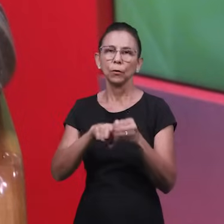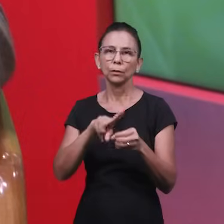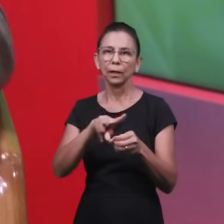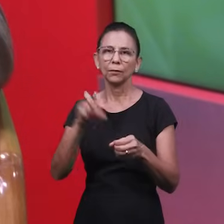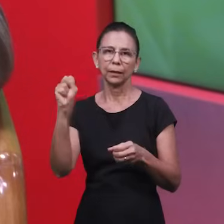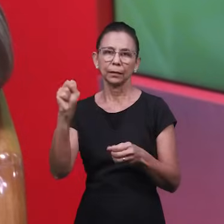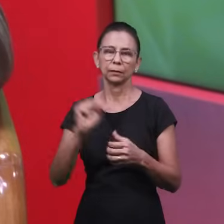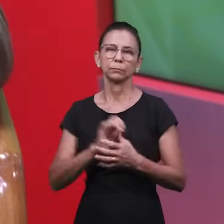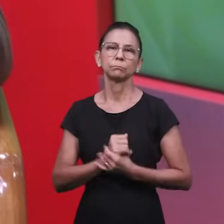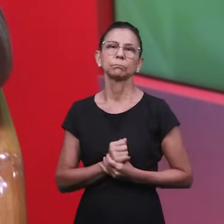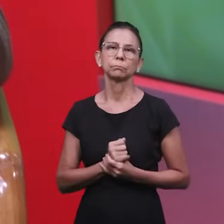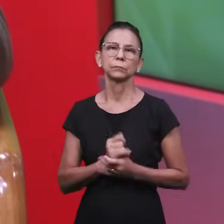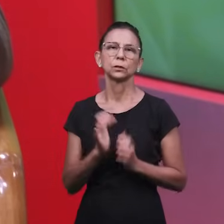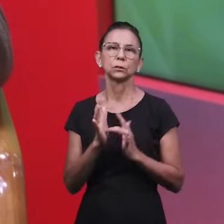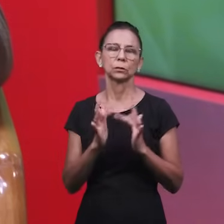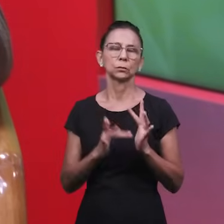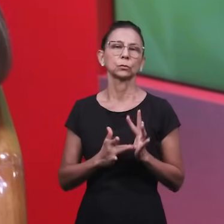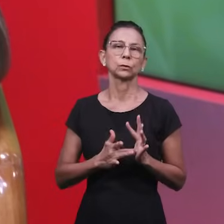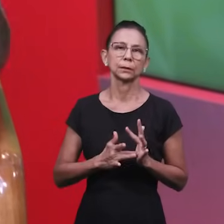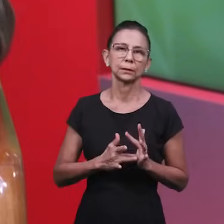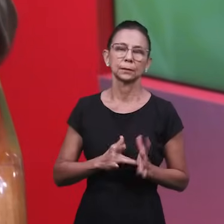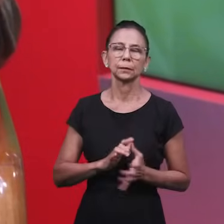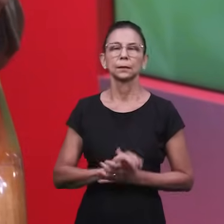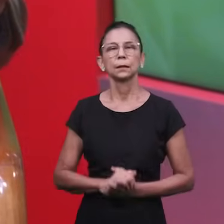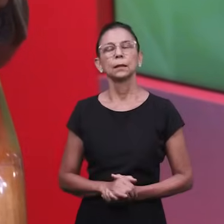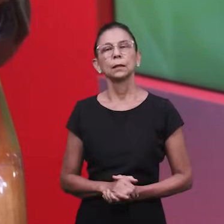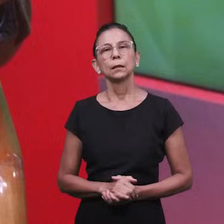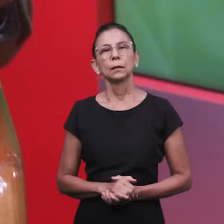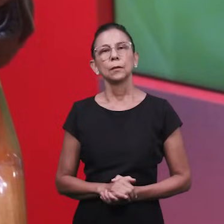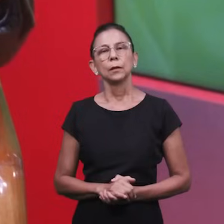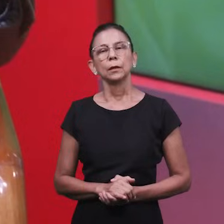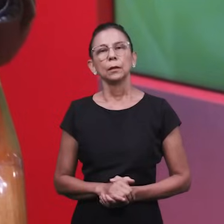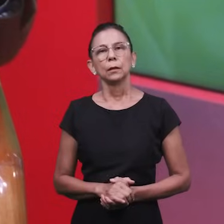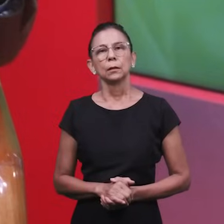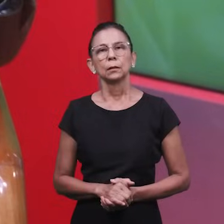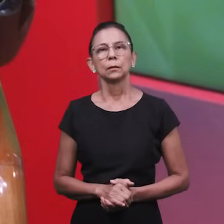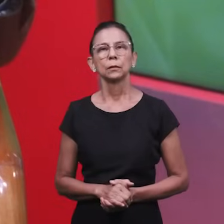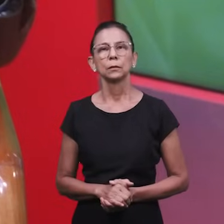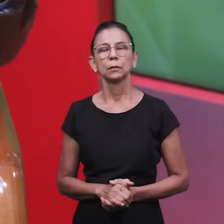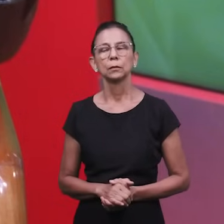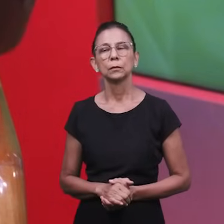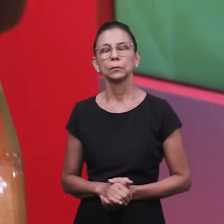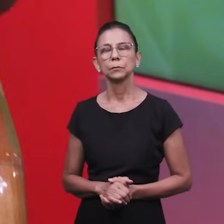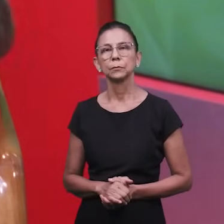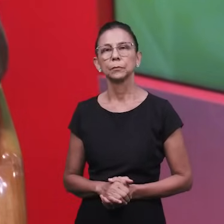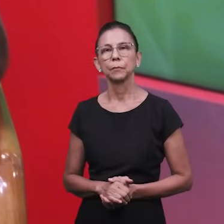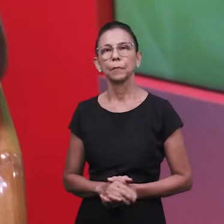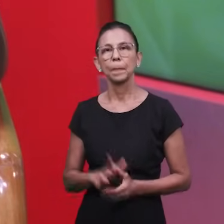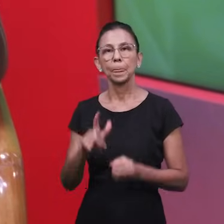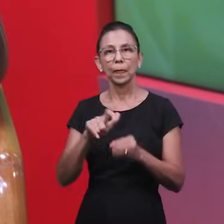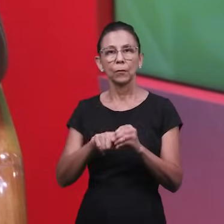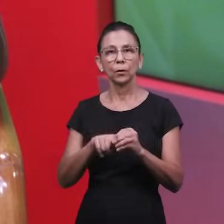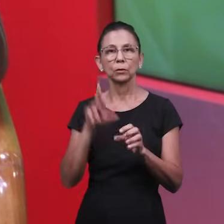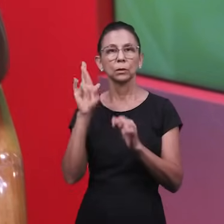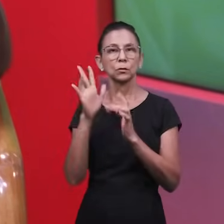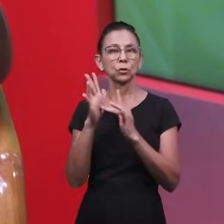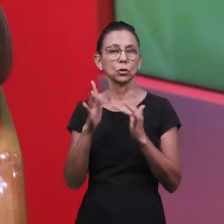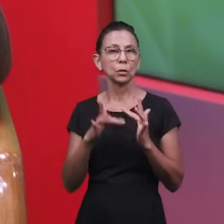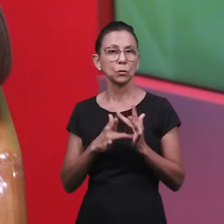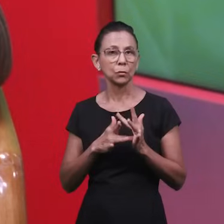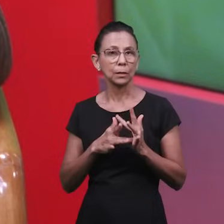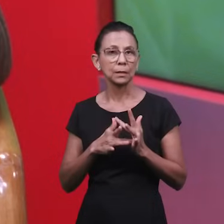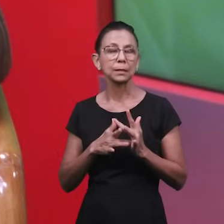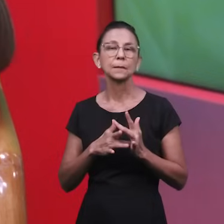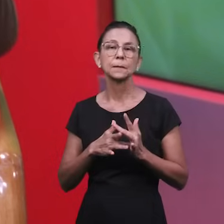vem. Glória a Deus. É o vem. E dentro deste momento profético chamado vem,